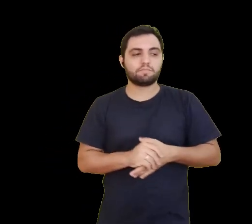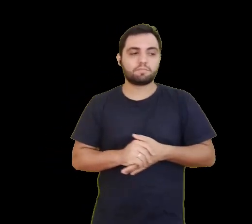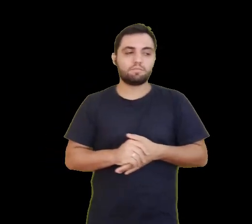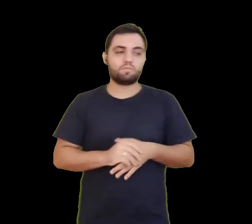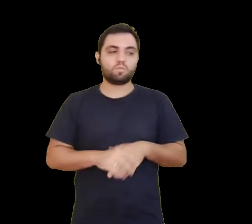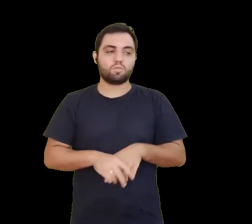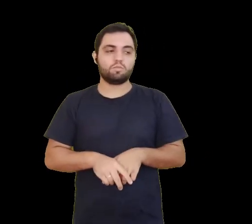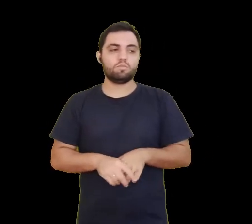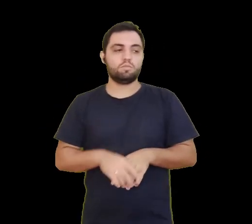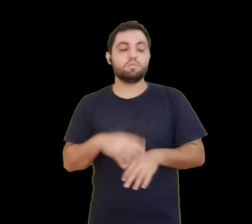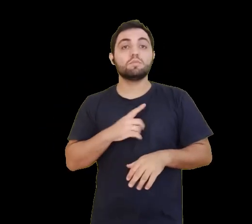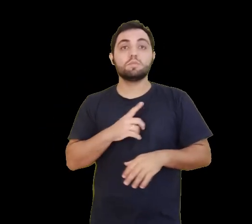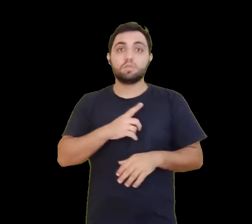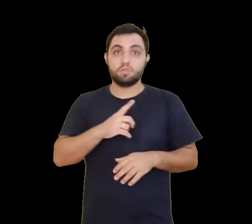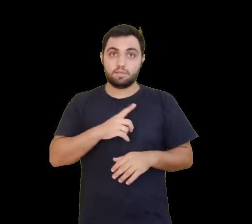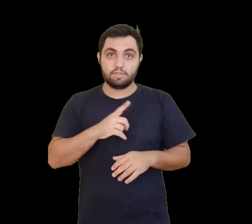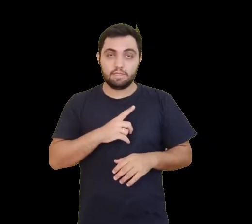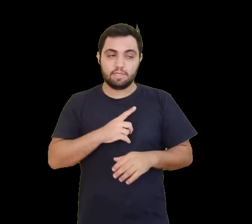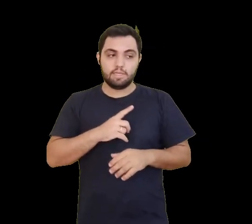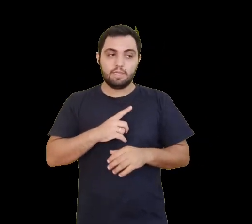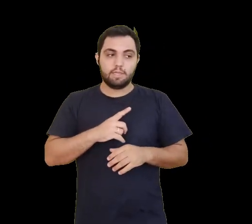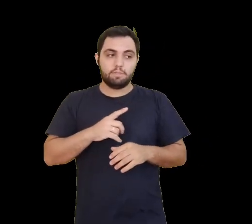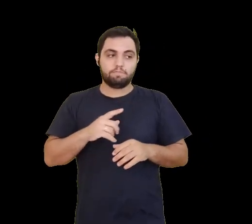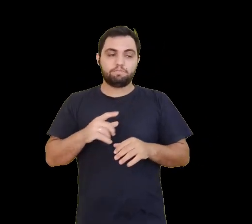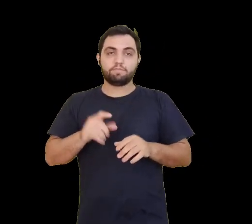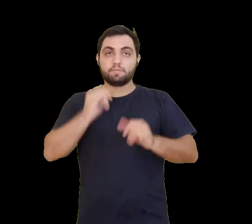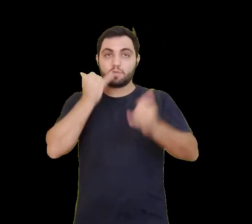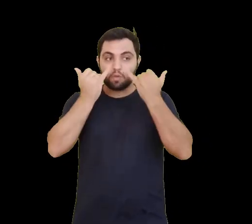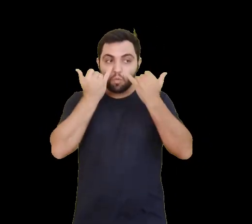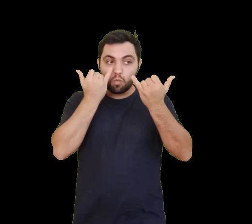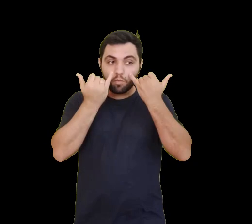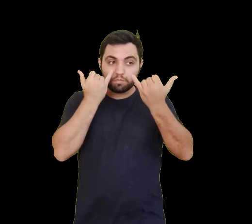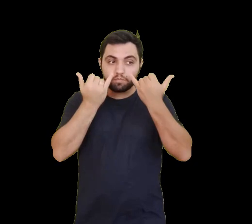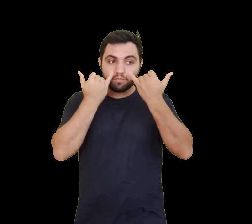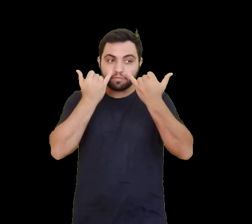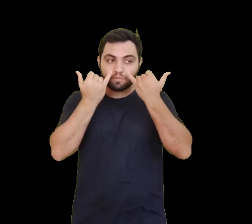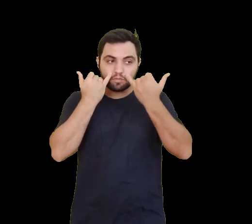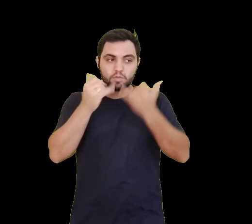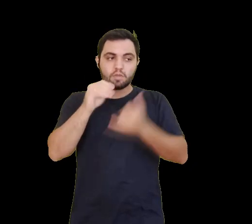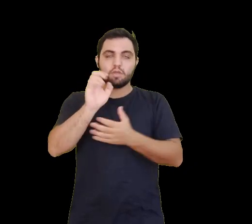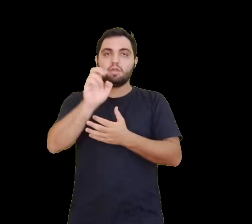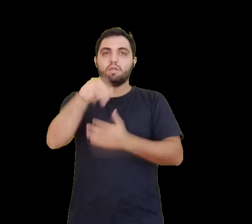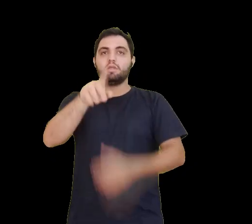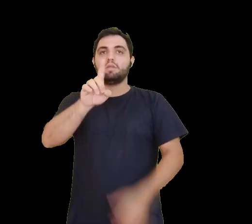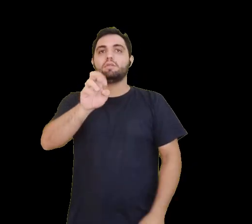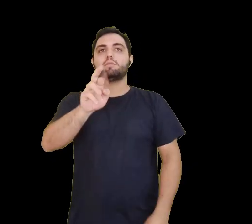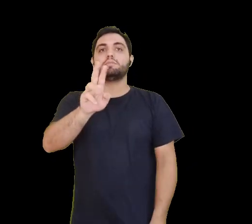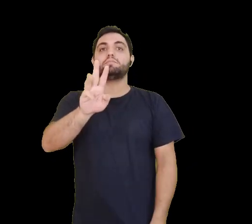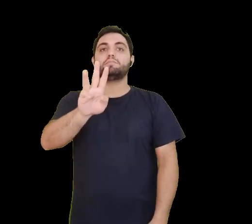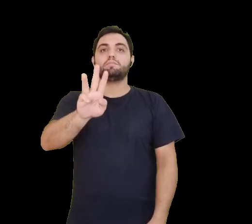Aparece aqui no visor a informação Ender 3.